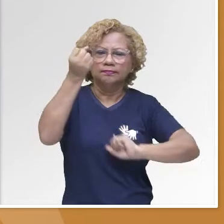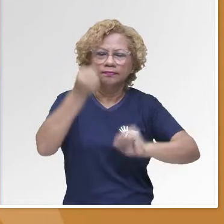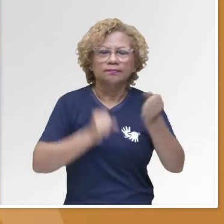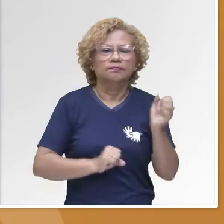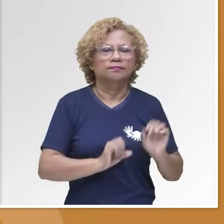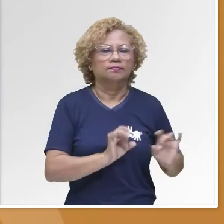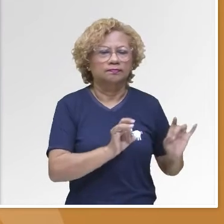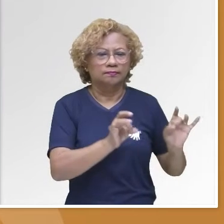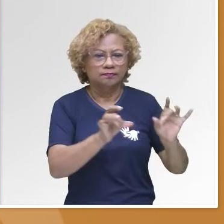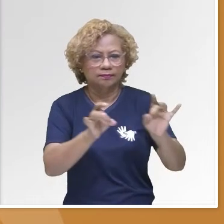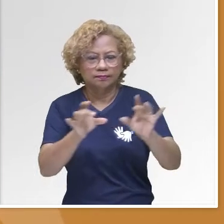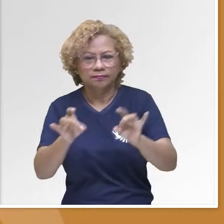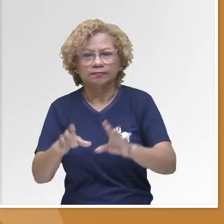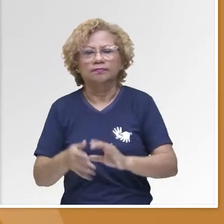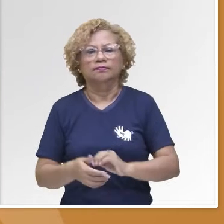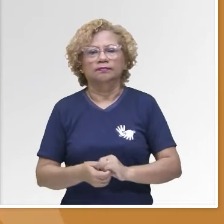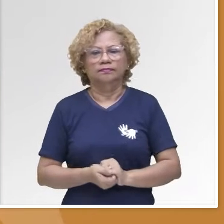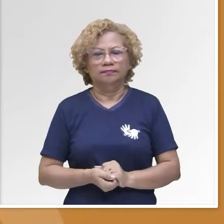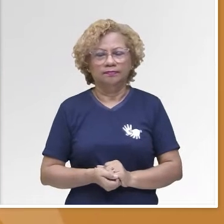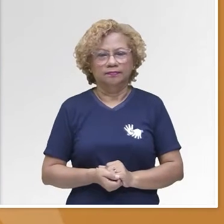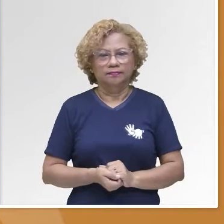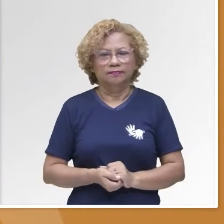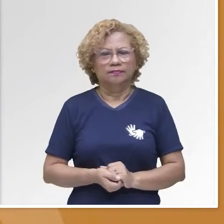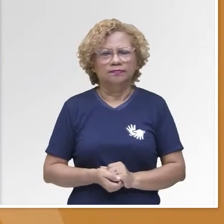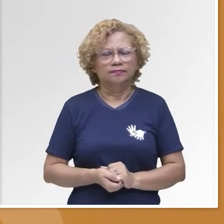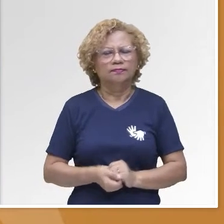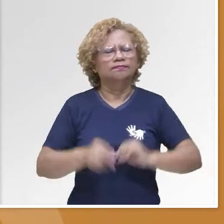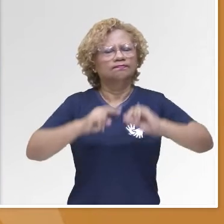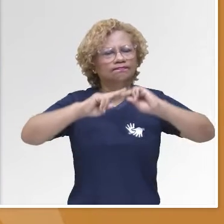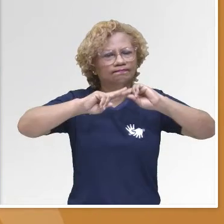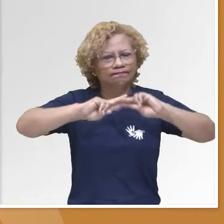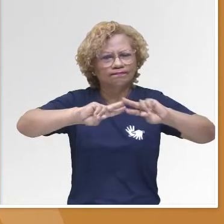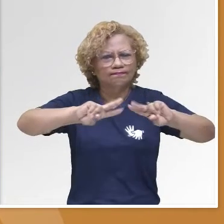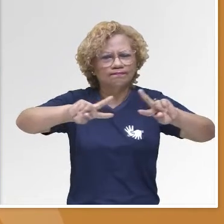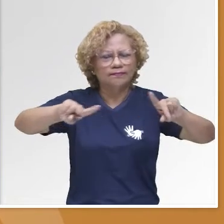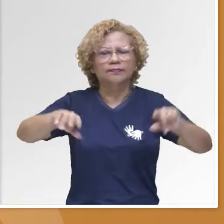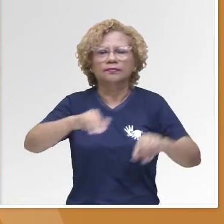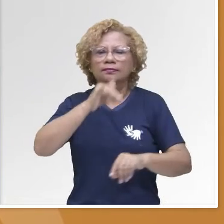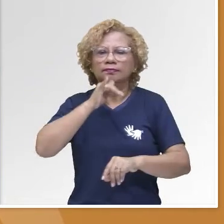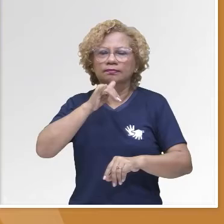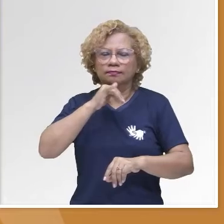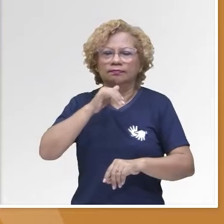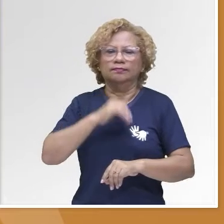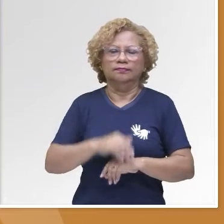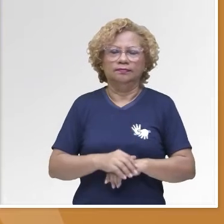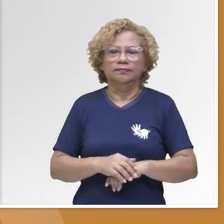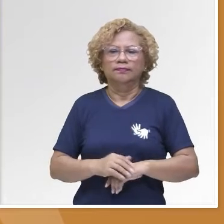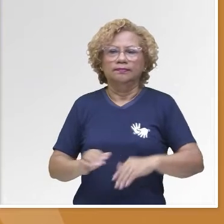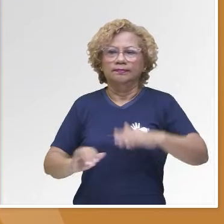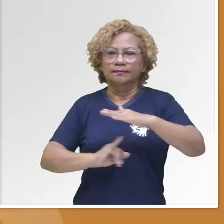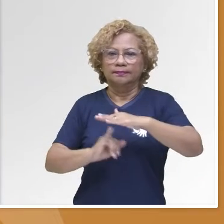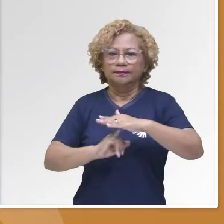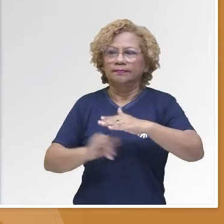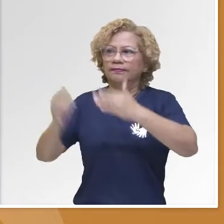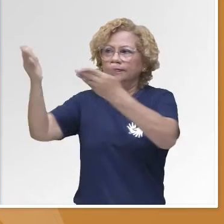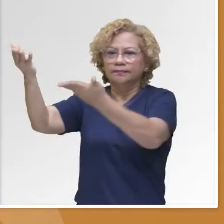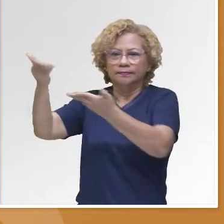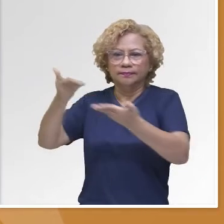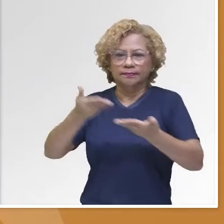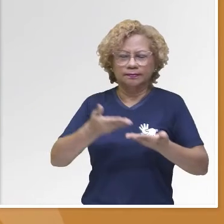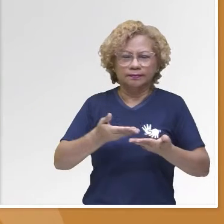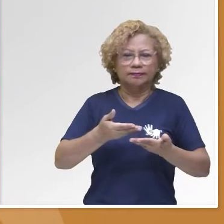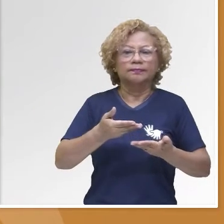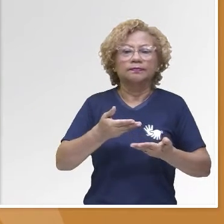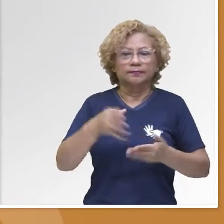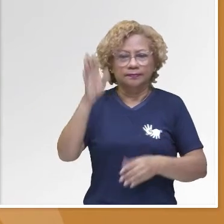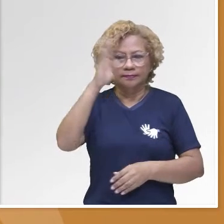pertenciam ali ao Japão, tem a sua sede no Japão, mas que quer se instalar no Brasil por causa da quantidade de habitantes, por causa da matéria-prima.